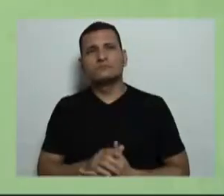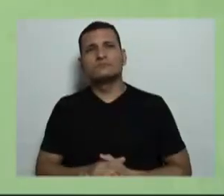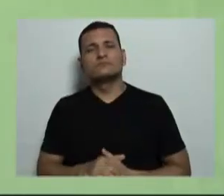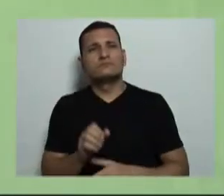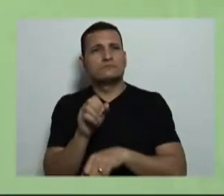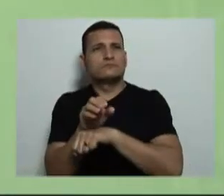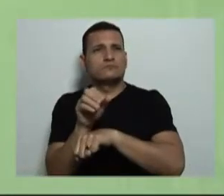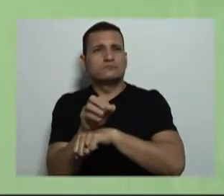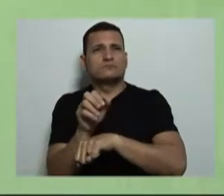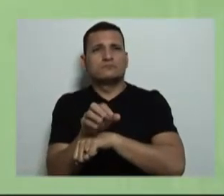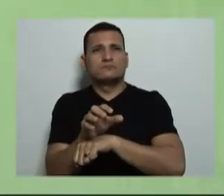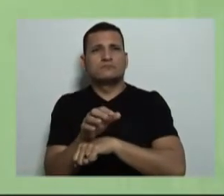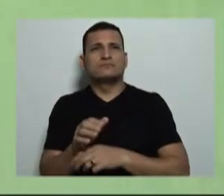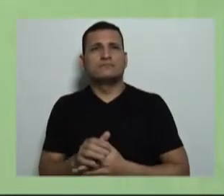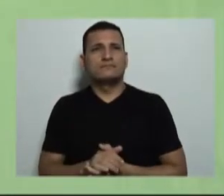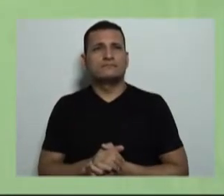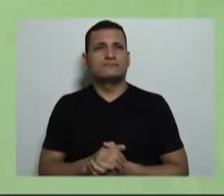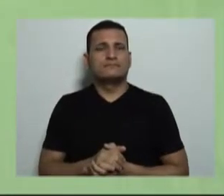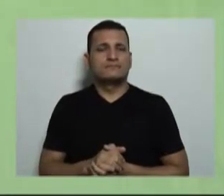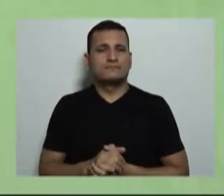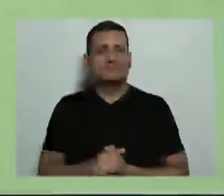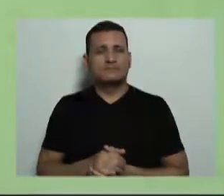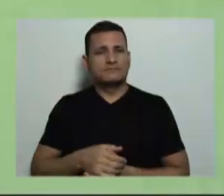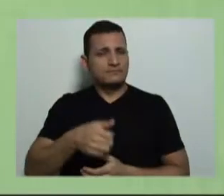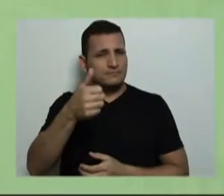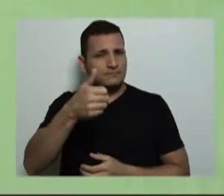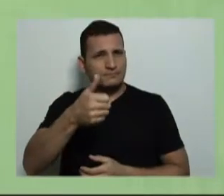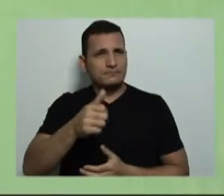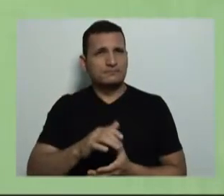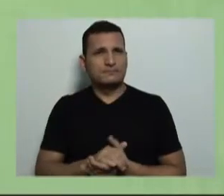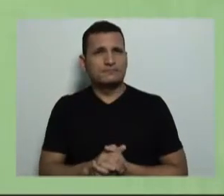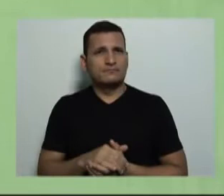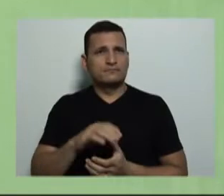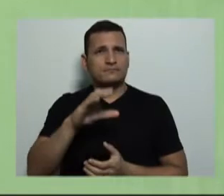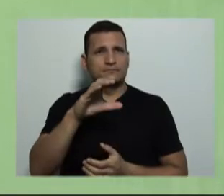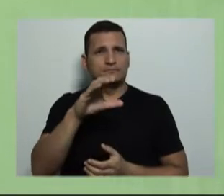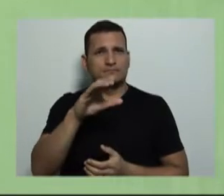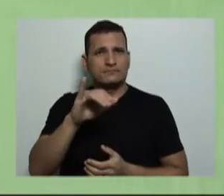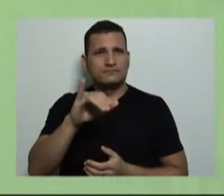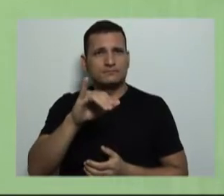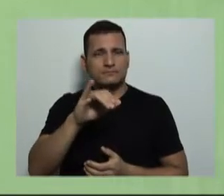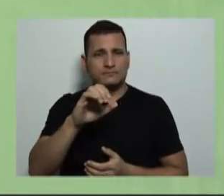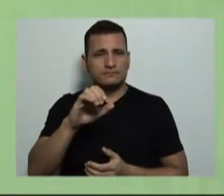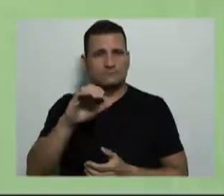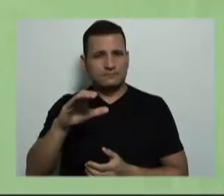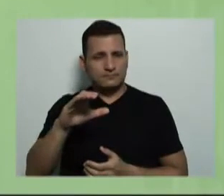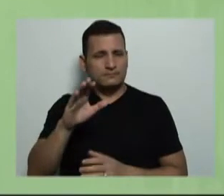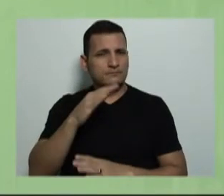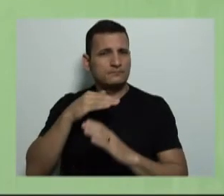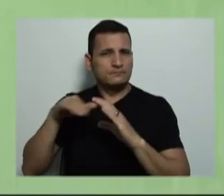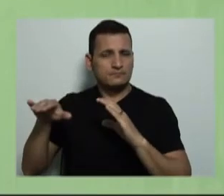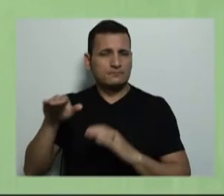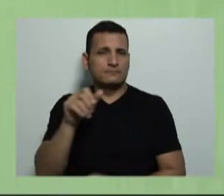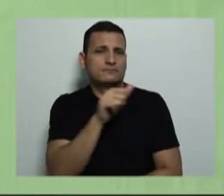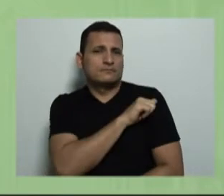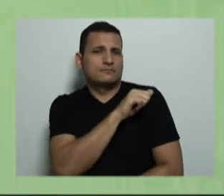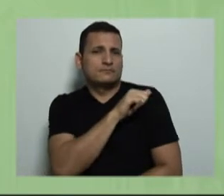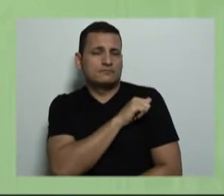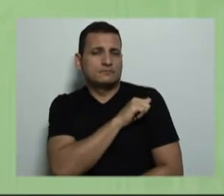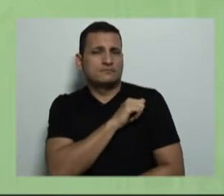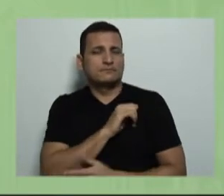1. Encaminhar a CIEC e CRA relação de estudantes aptos a